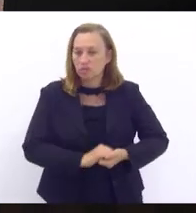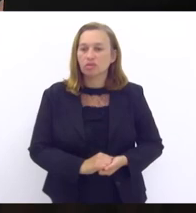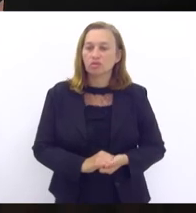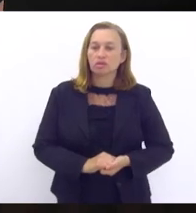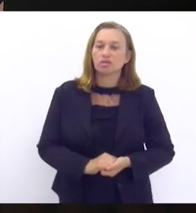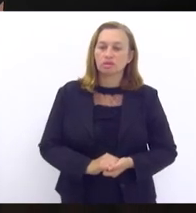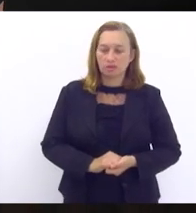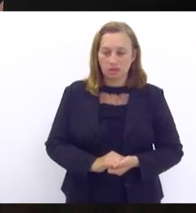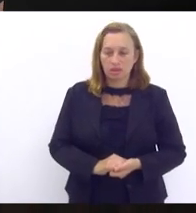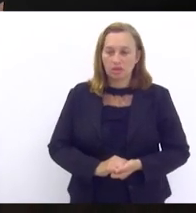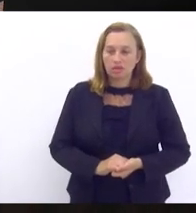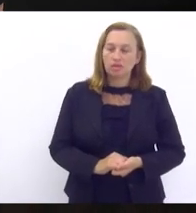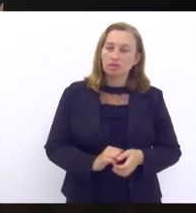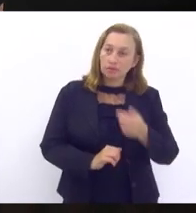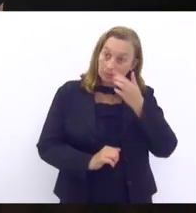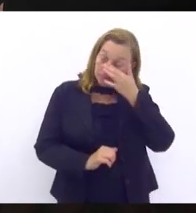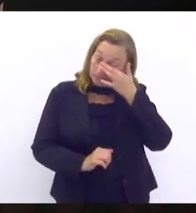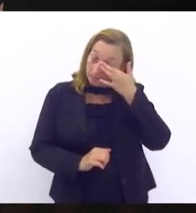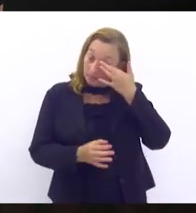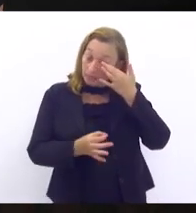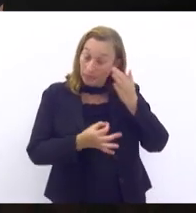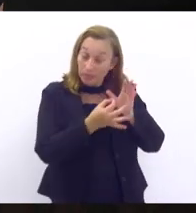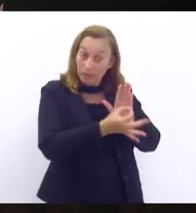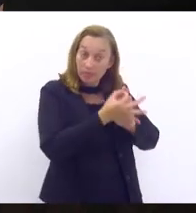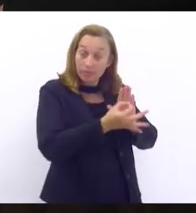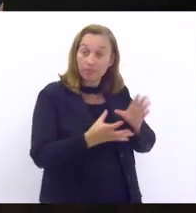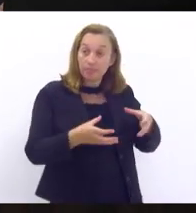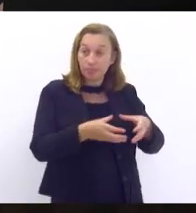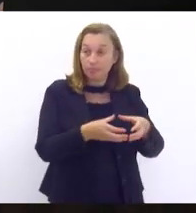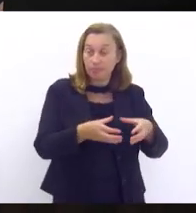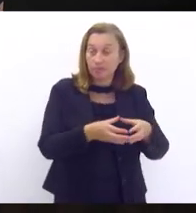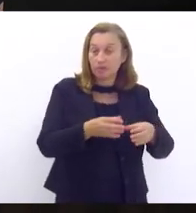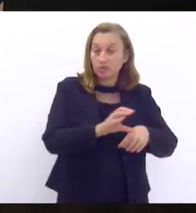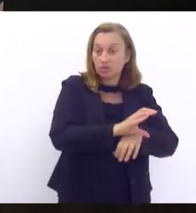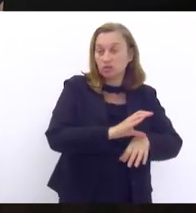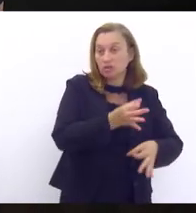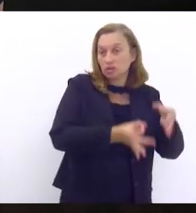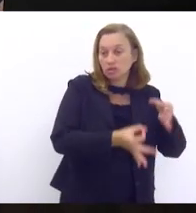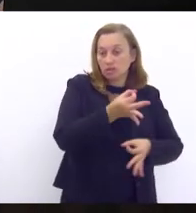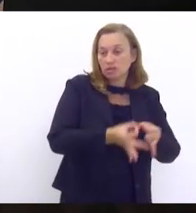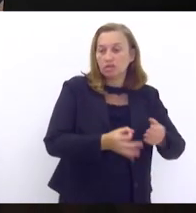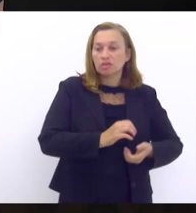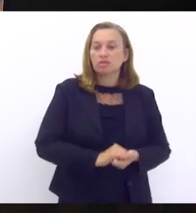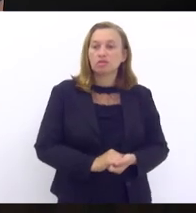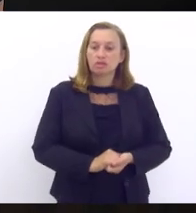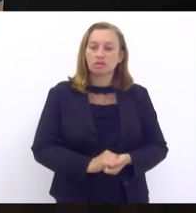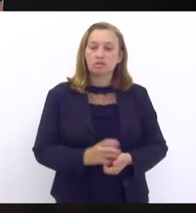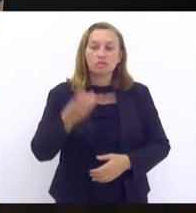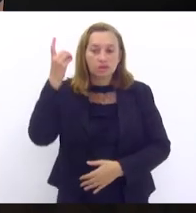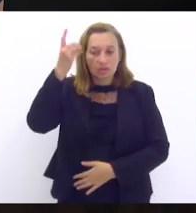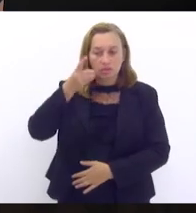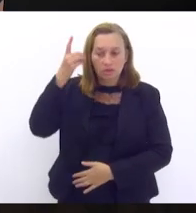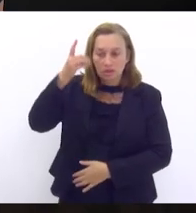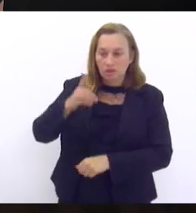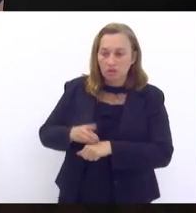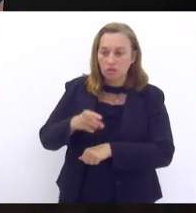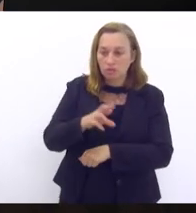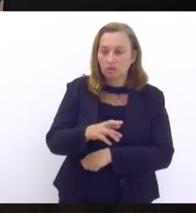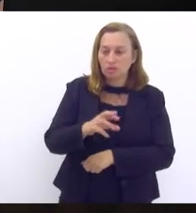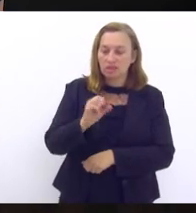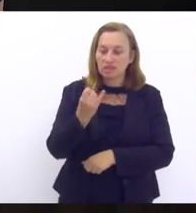e Controle. Para emitir parecer pela Comissão de Constituição e Justiça, deputado doutor